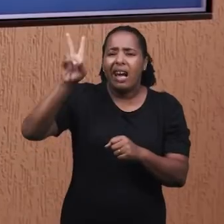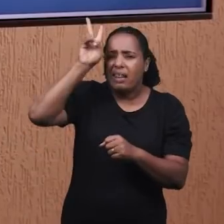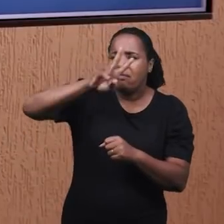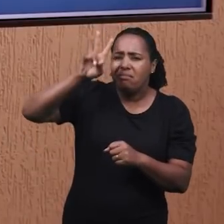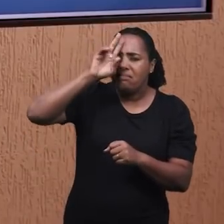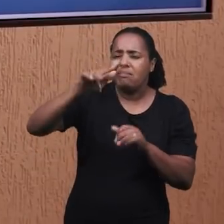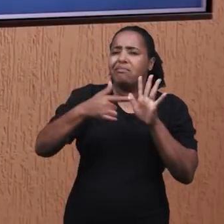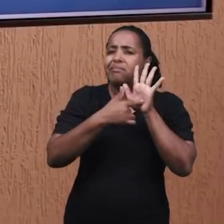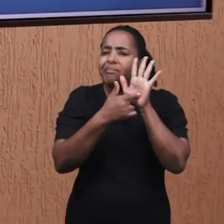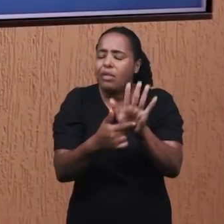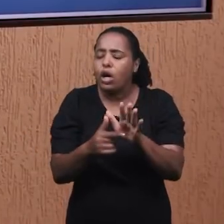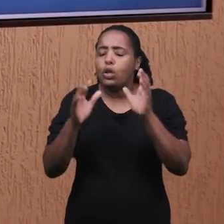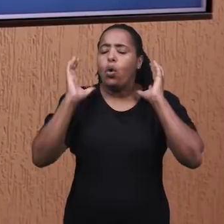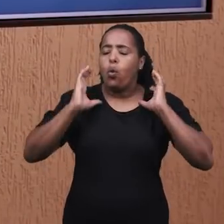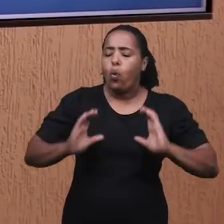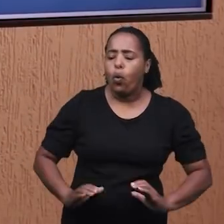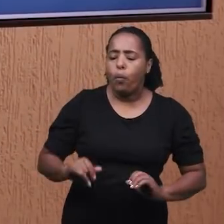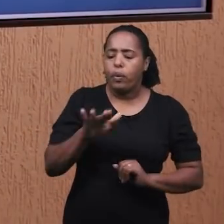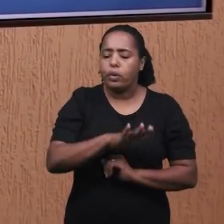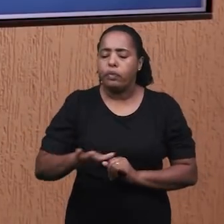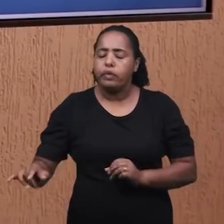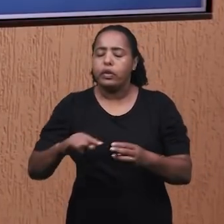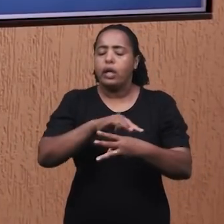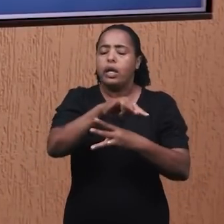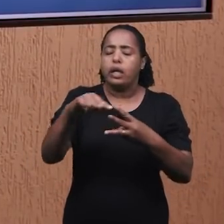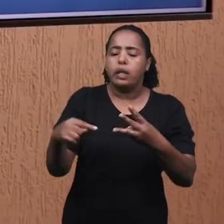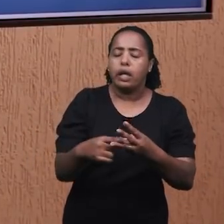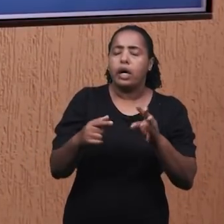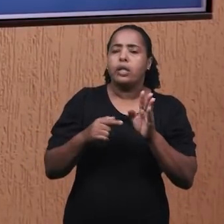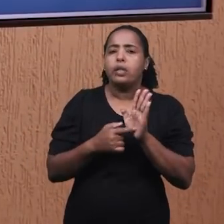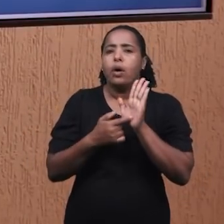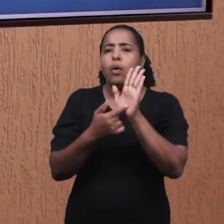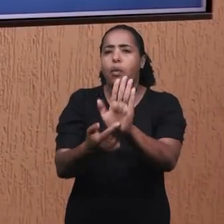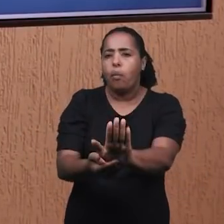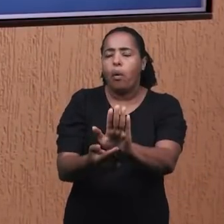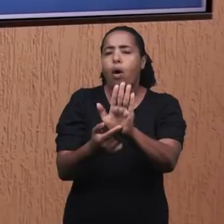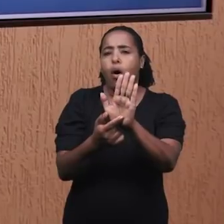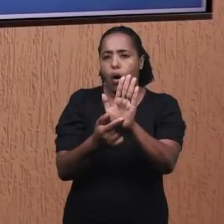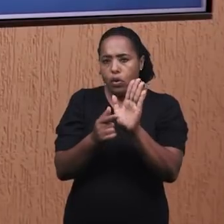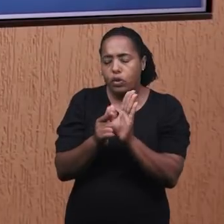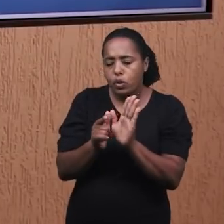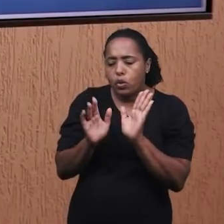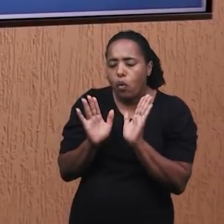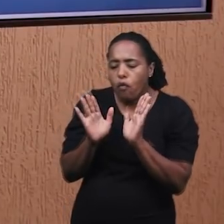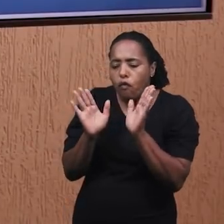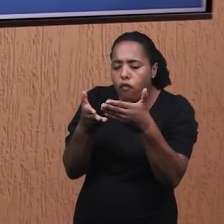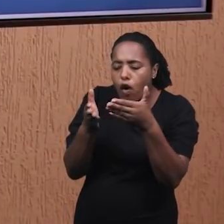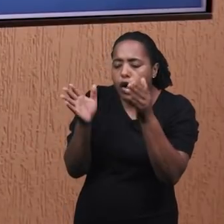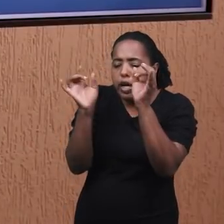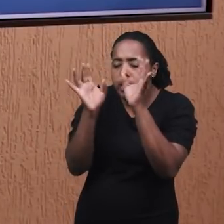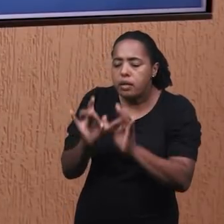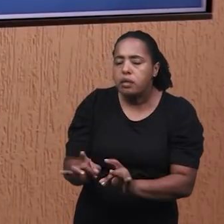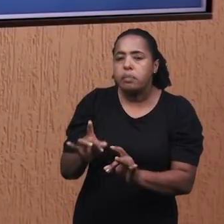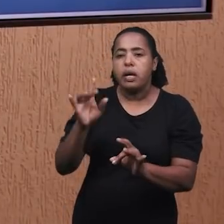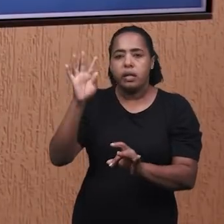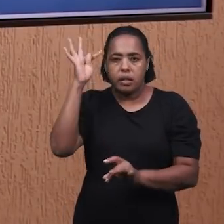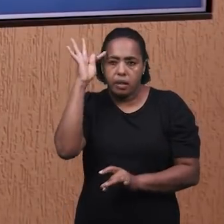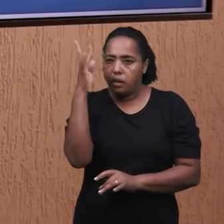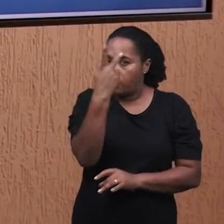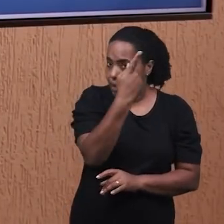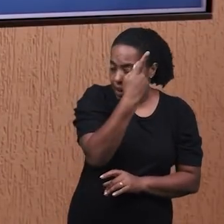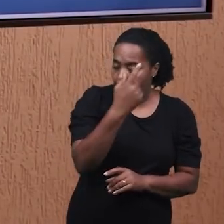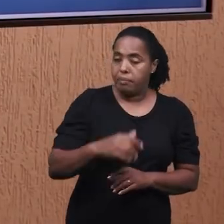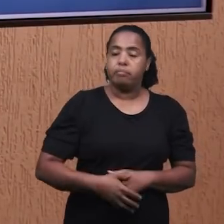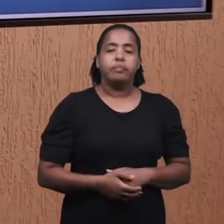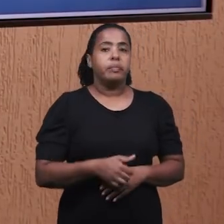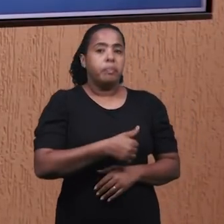falando do comportamento infantil, 3 remontam a um quadro típico de TDAH. A primeira história fala de